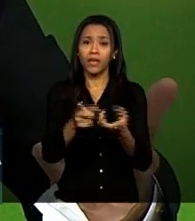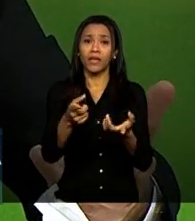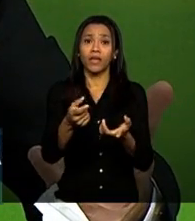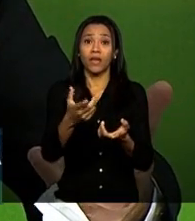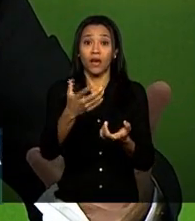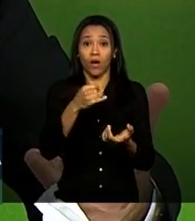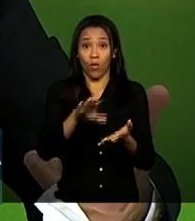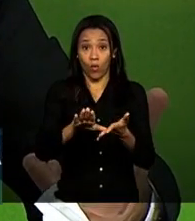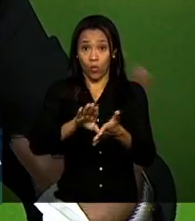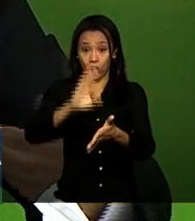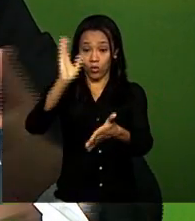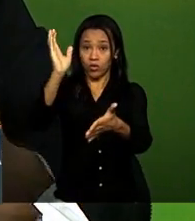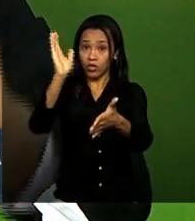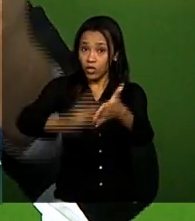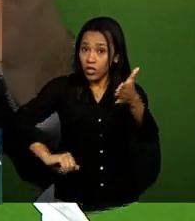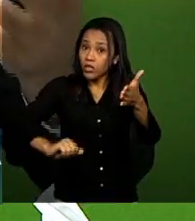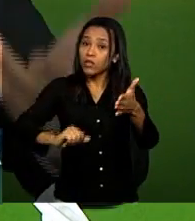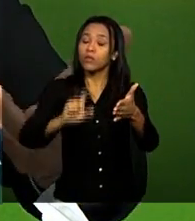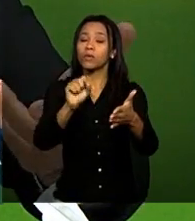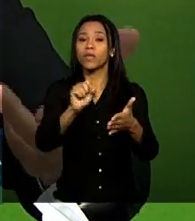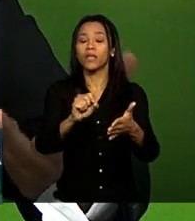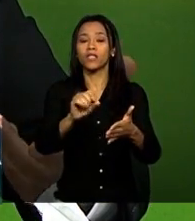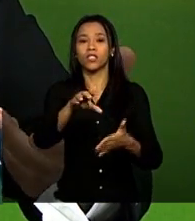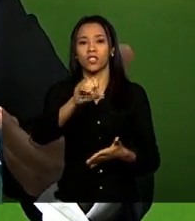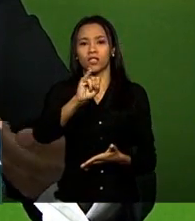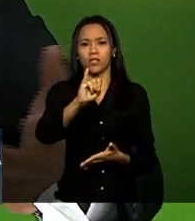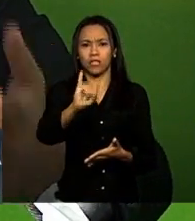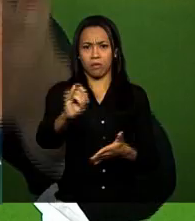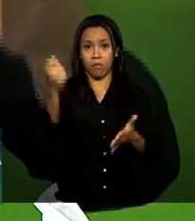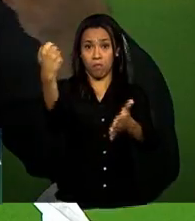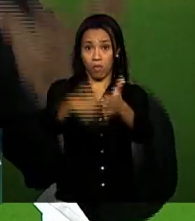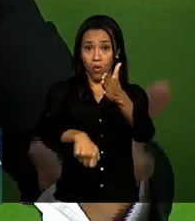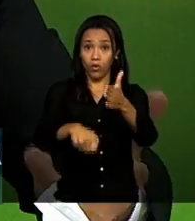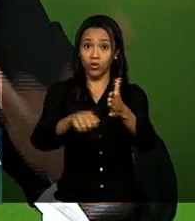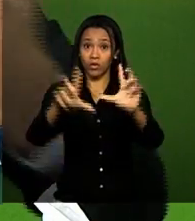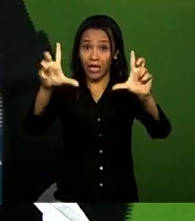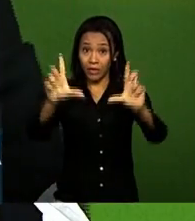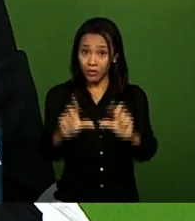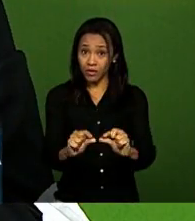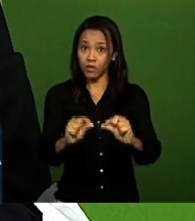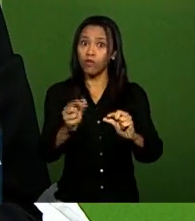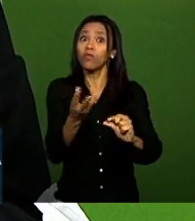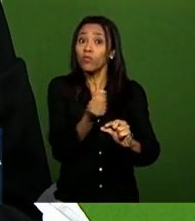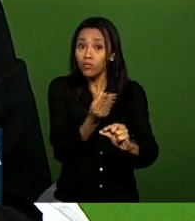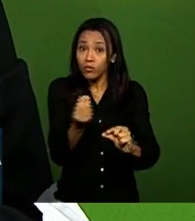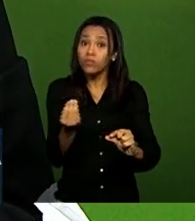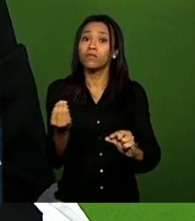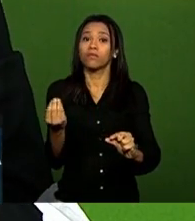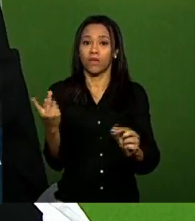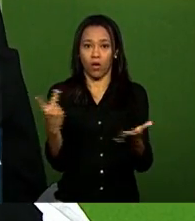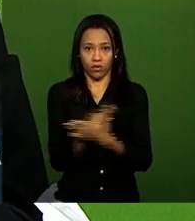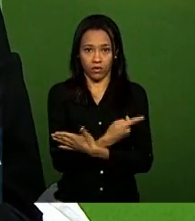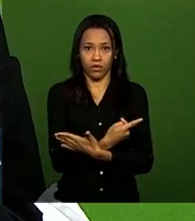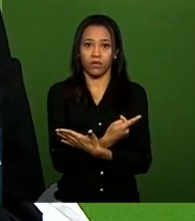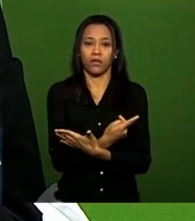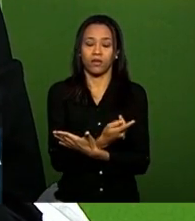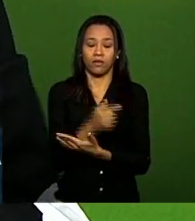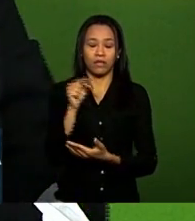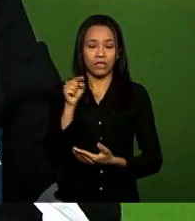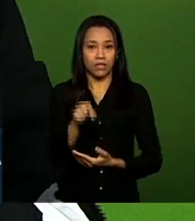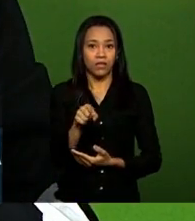enorme nós abrimos mão de receita de uma forma importante e ampliamos gastos de uma forma